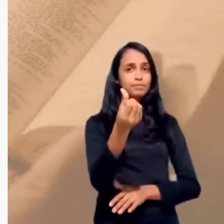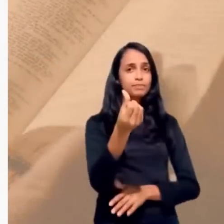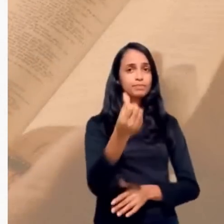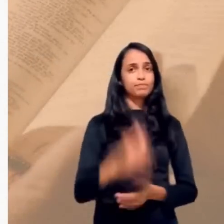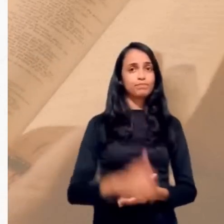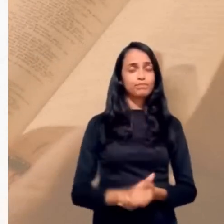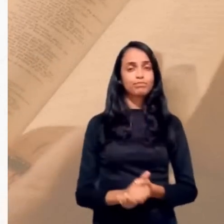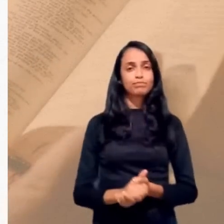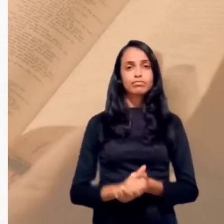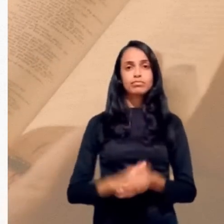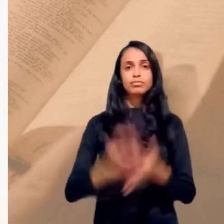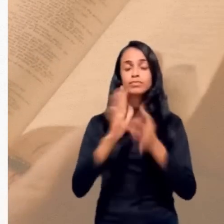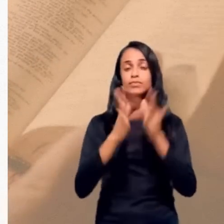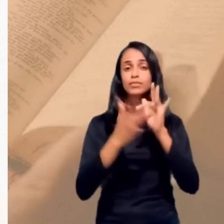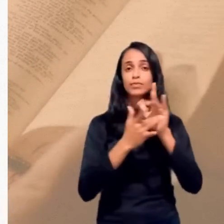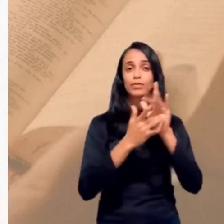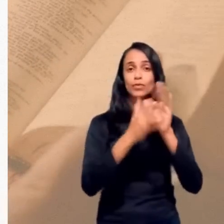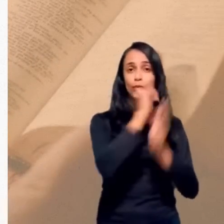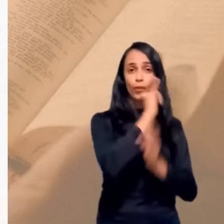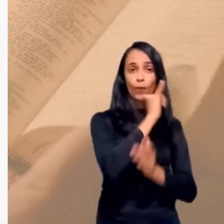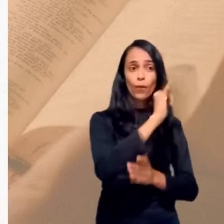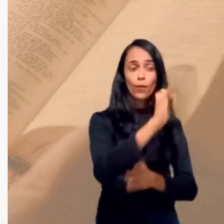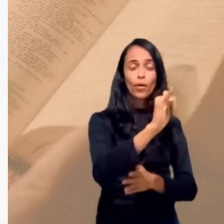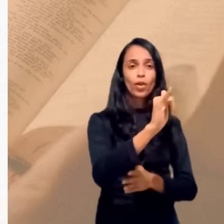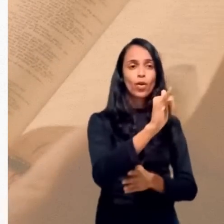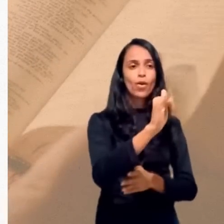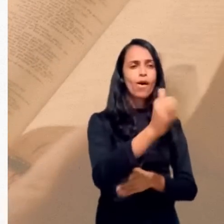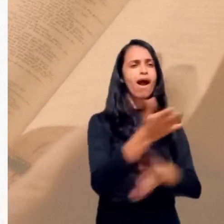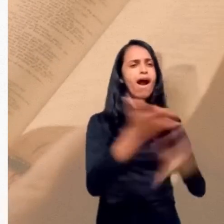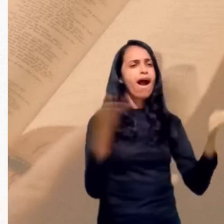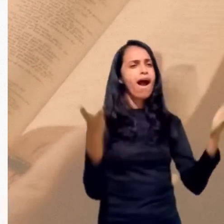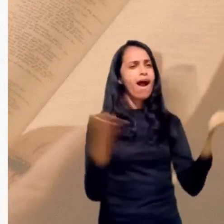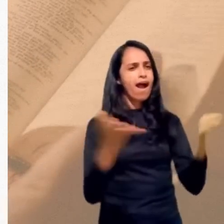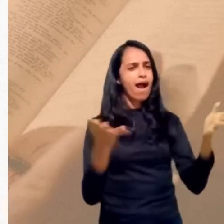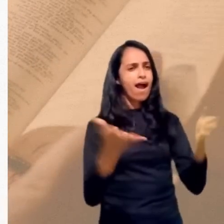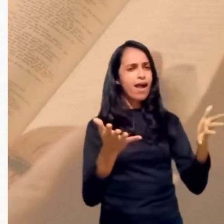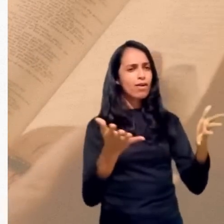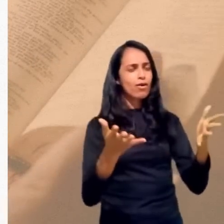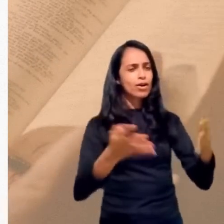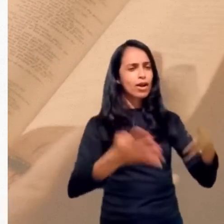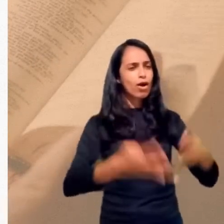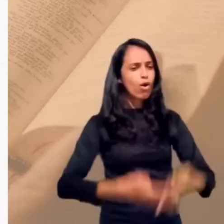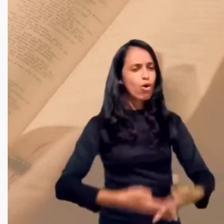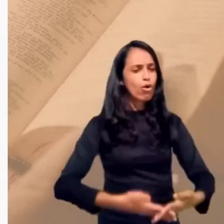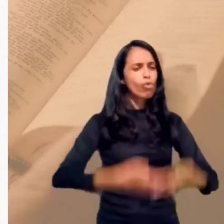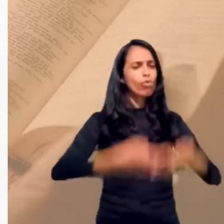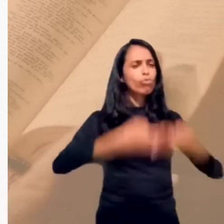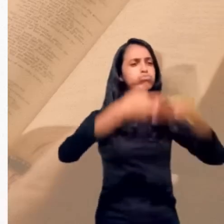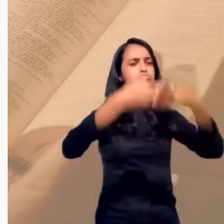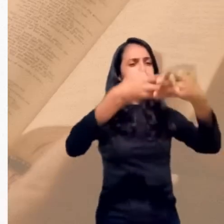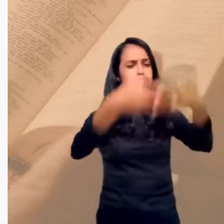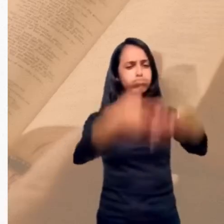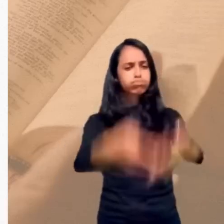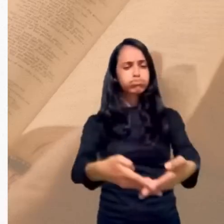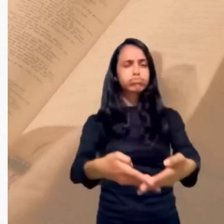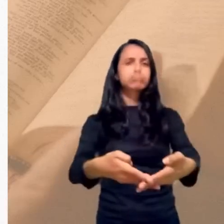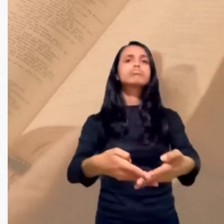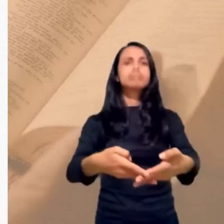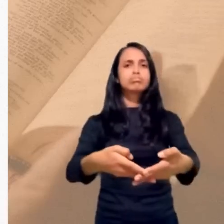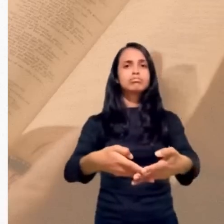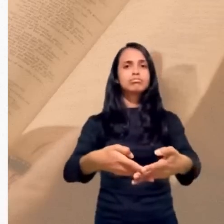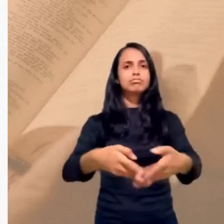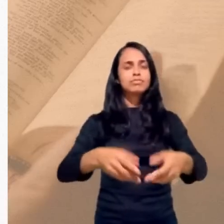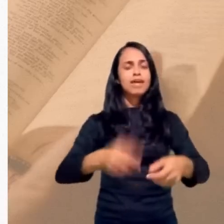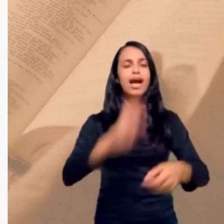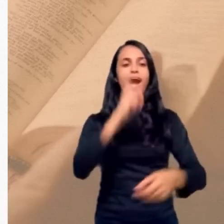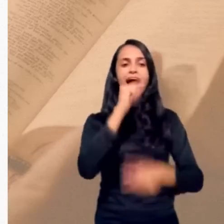Jesus lhes disse: Lançai a rede para o lado direito do barco e